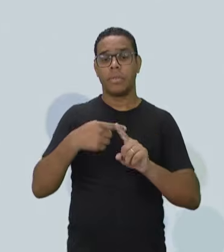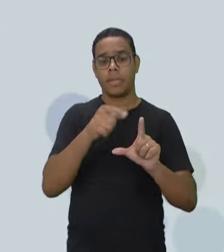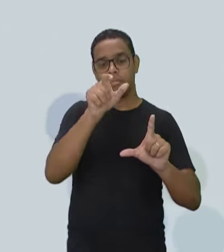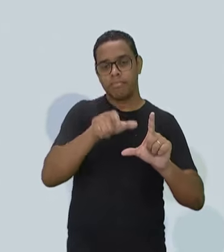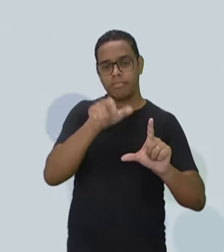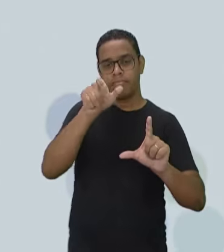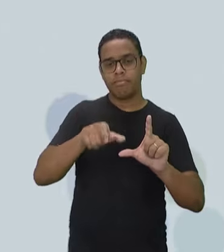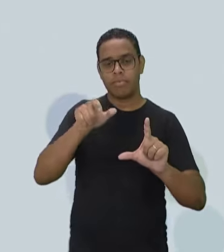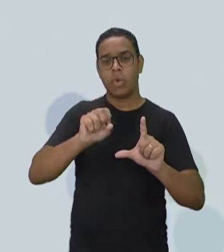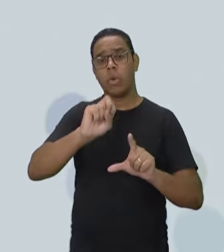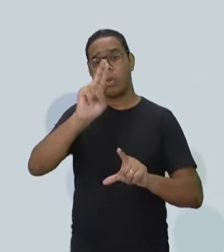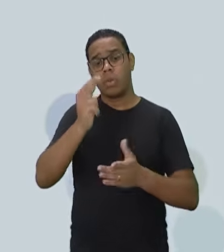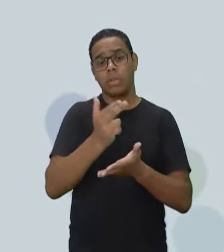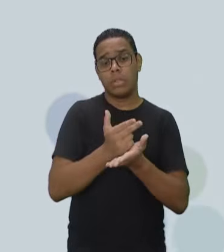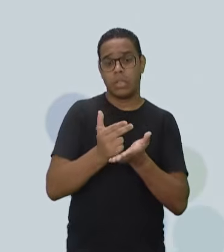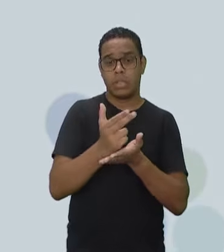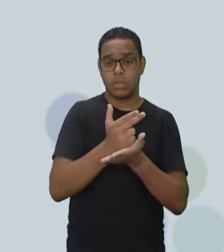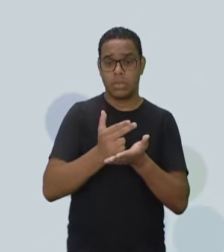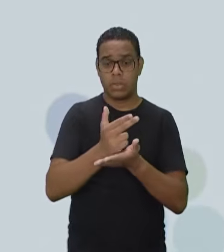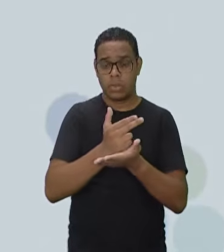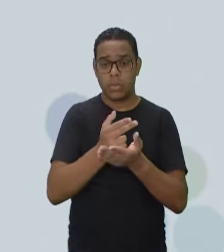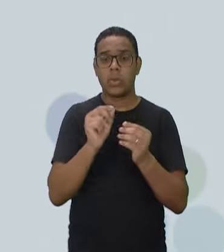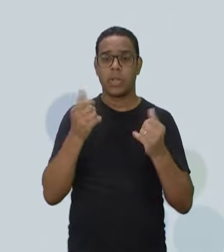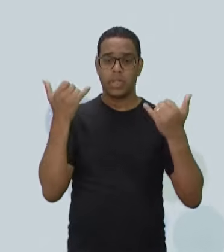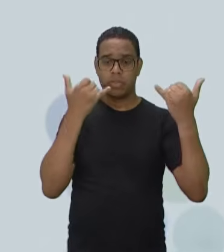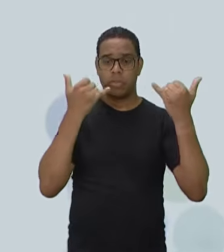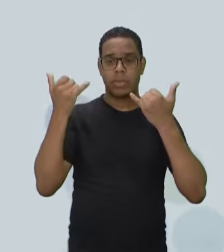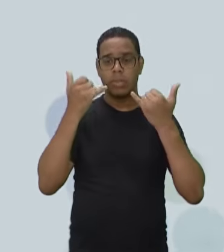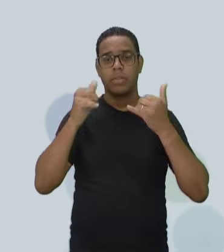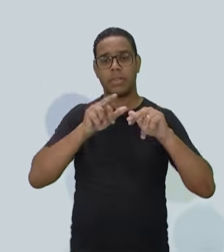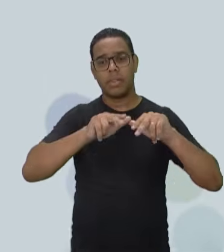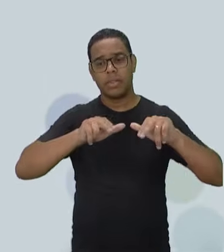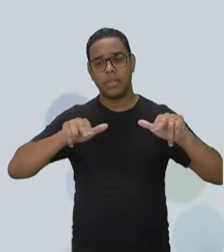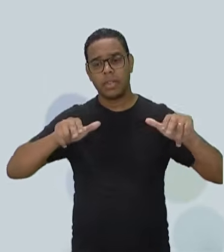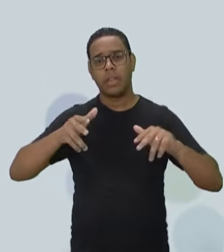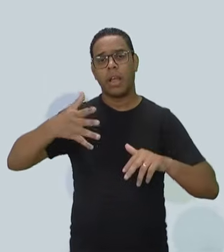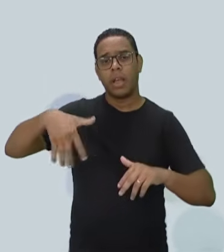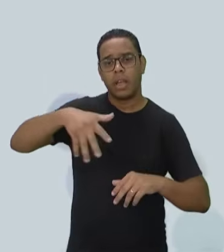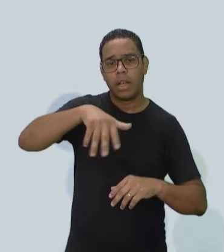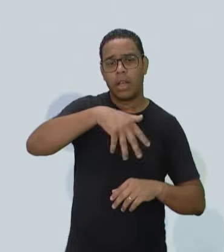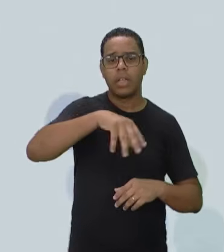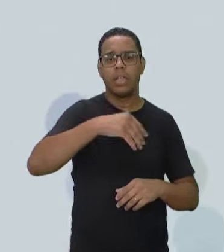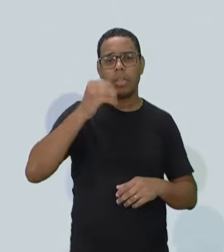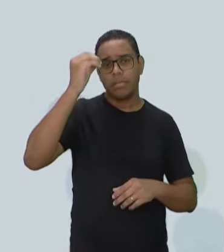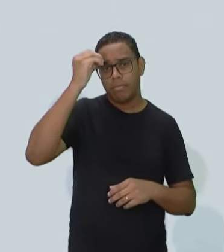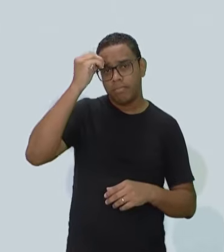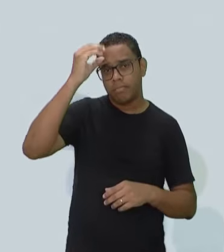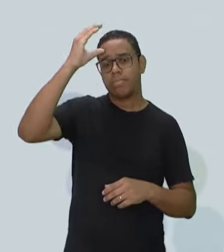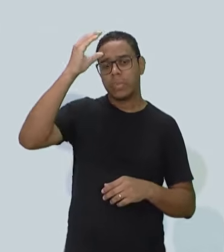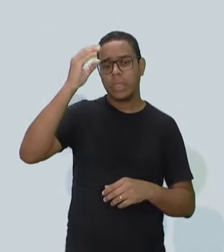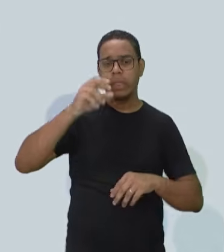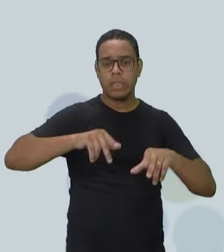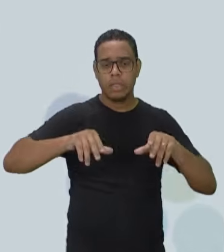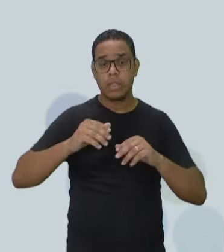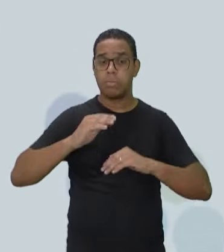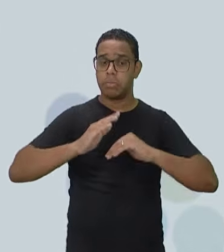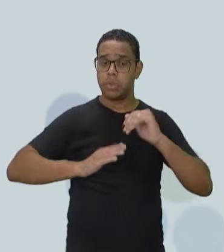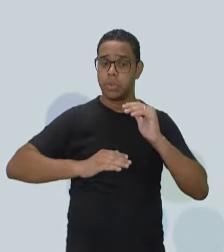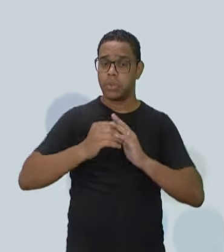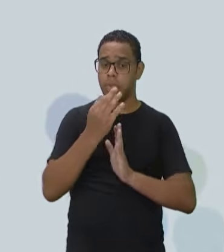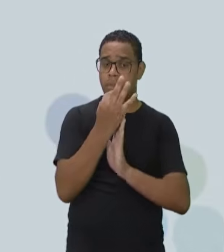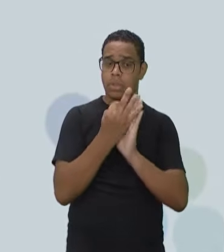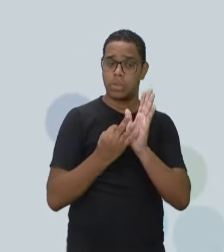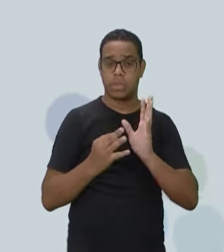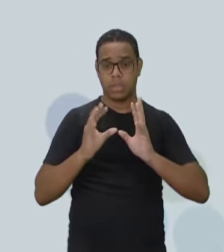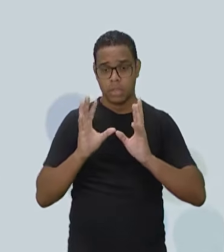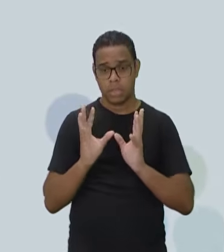de colunas ou pictóricos, com base em informações das diferentes áreas do conhecimento e produzir